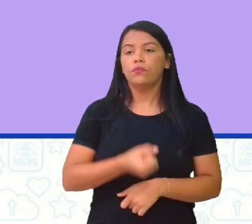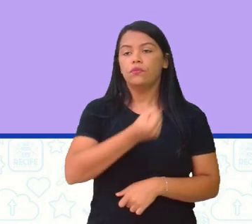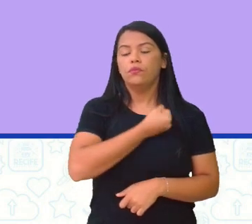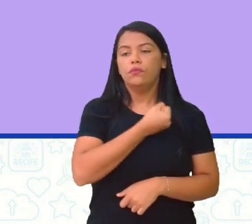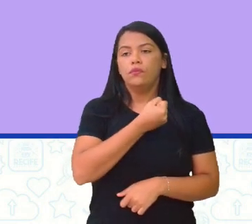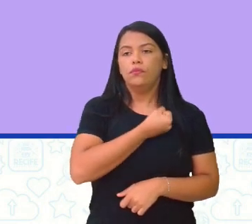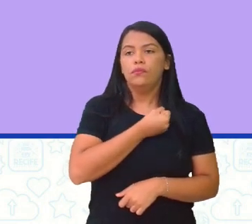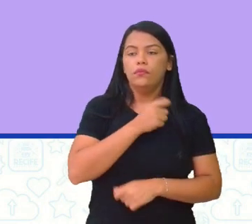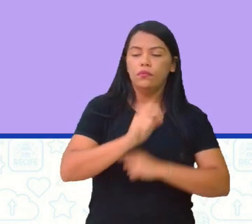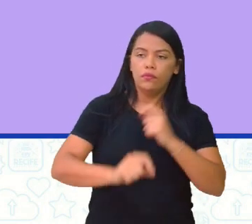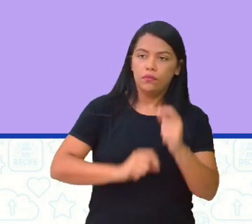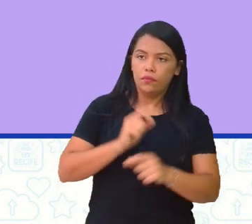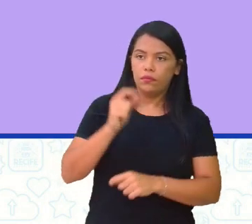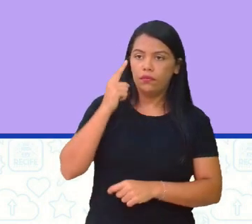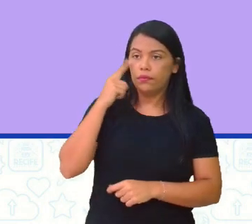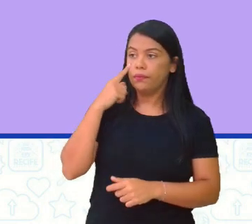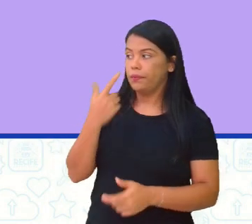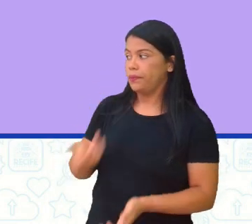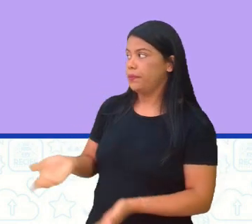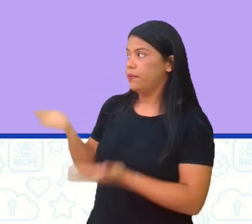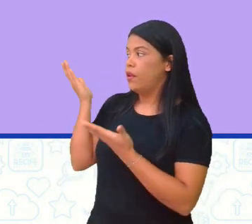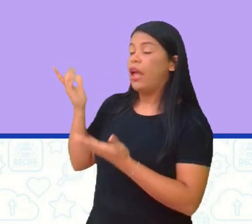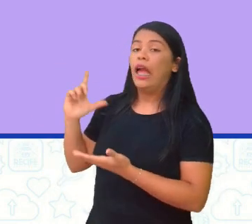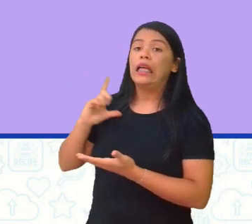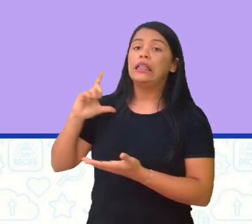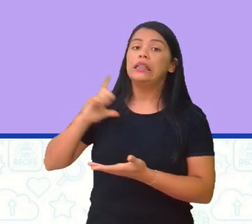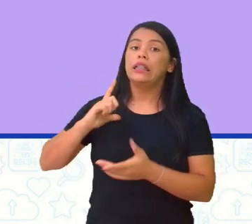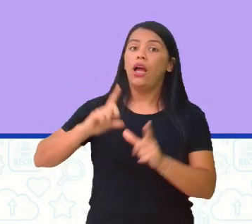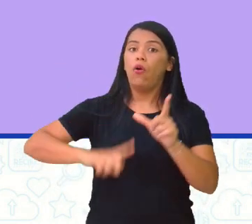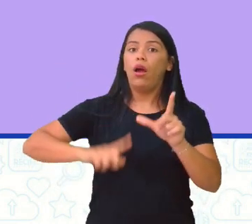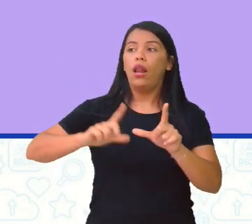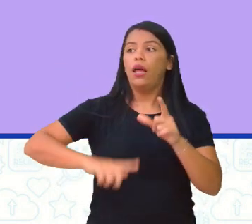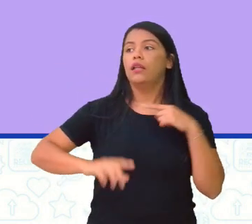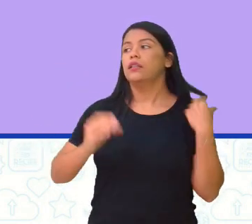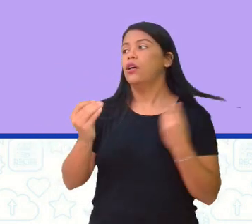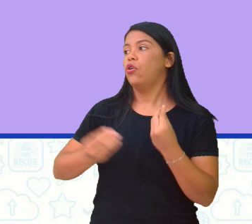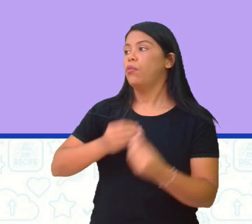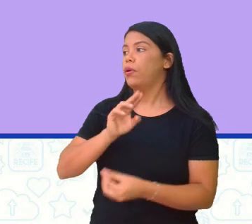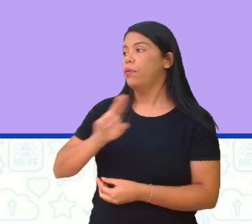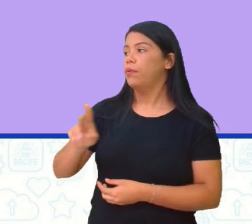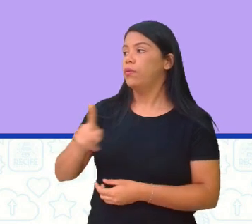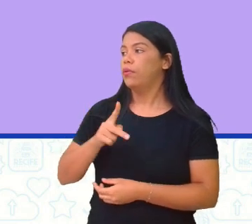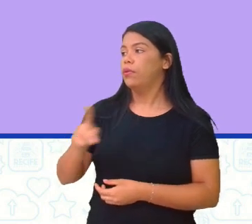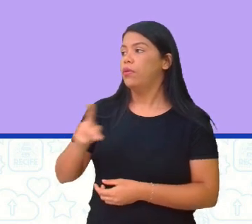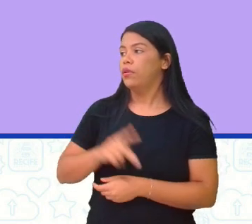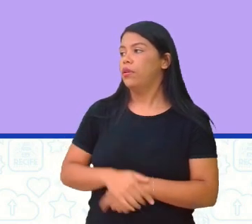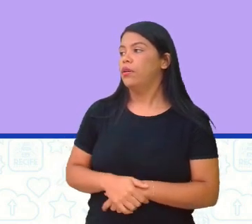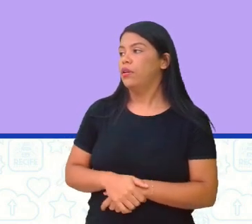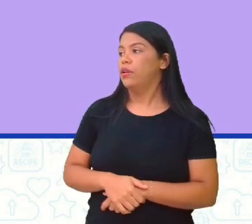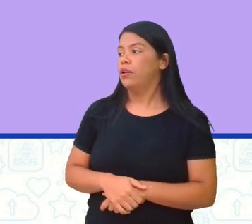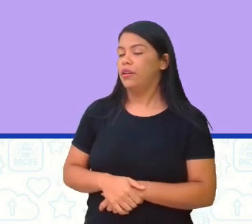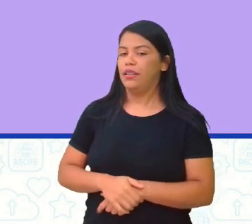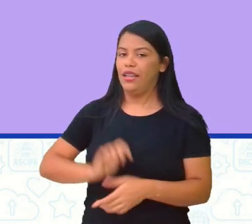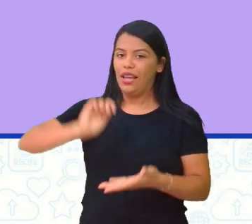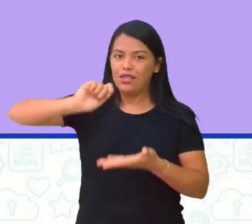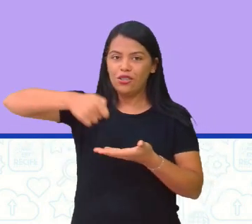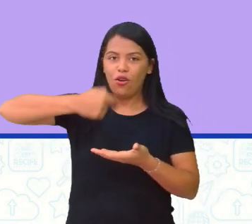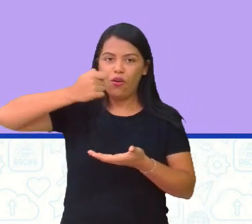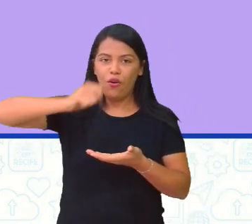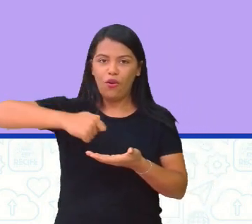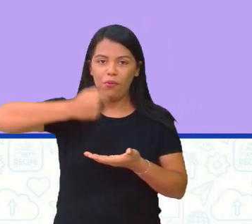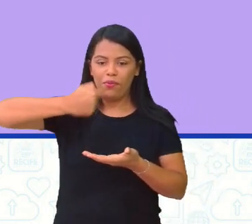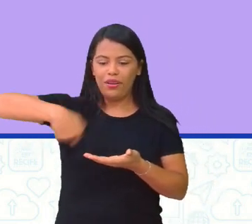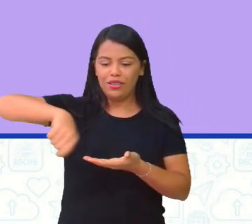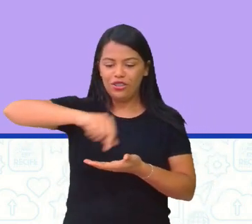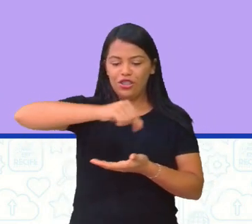número com uma incógnita, ou seja, com uma letrinha, como é que a professora Marta chama? Sopa de letrinhas. Sopa de letrinhas. Quando eu